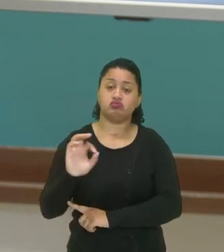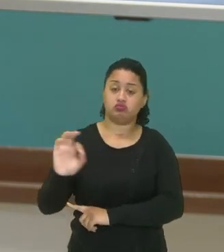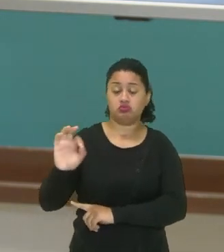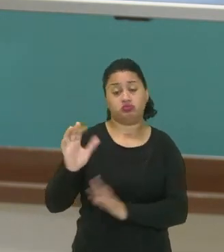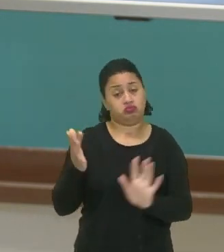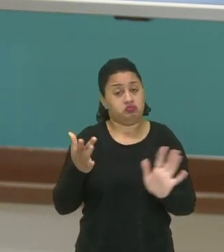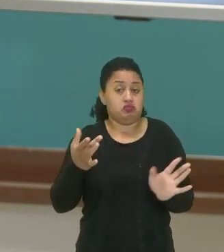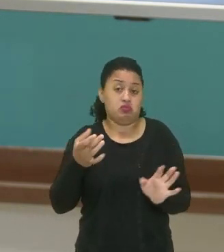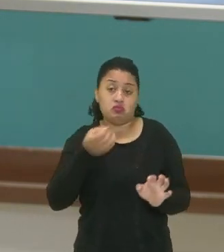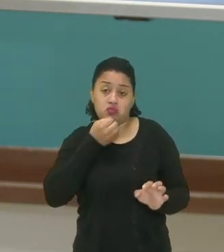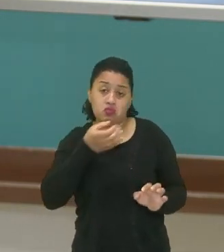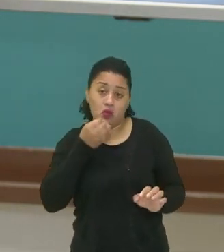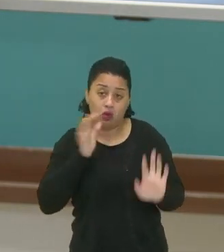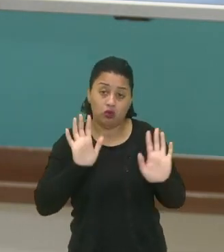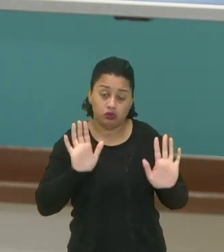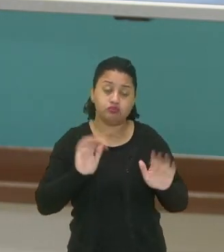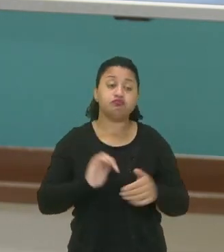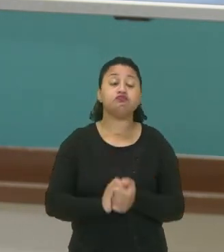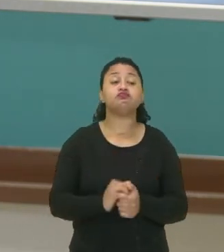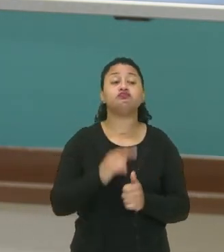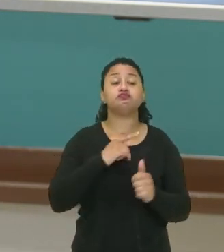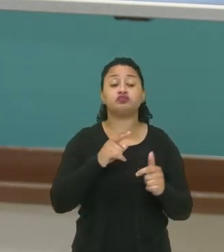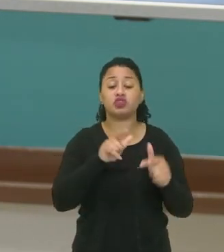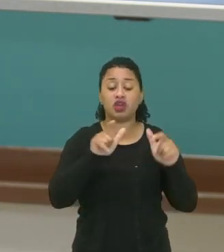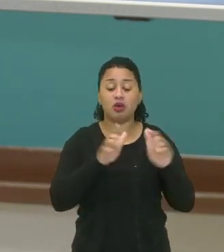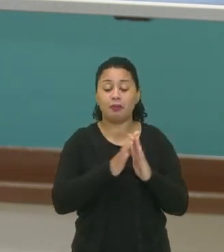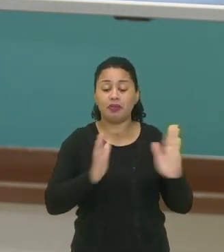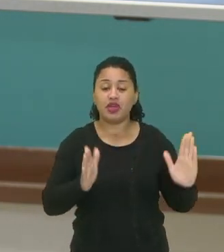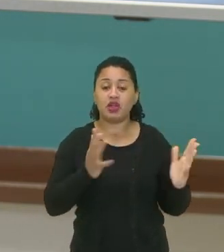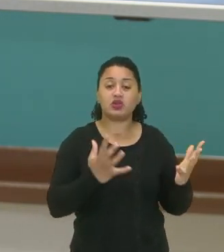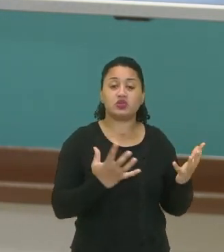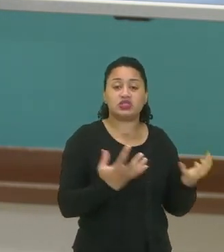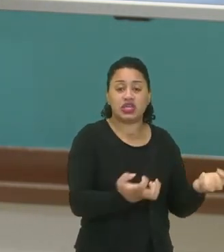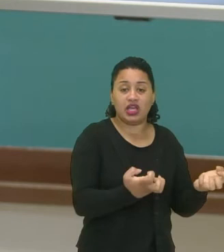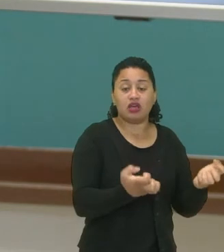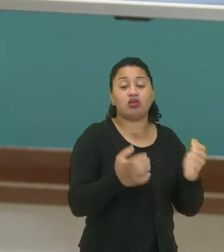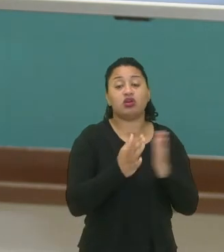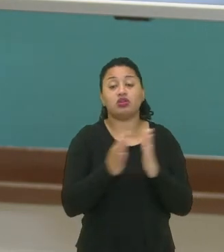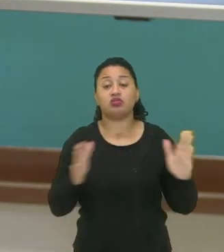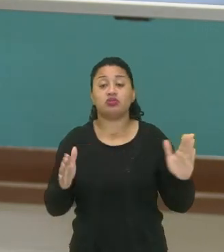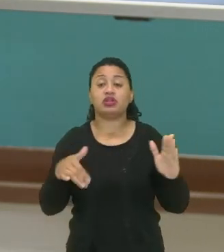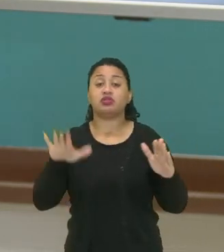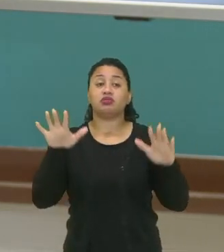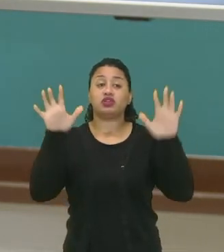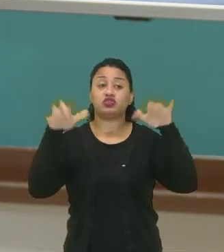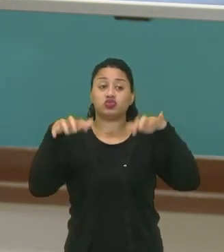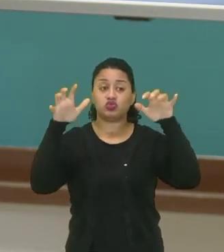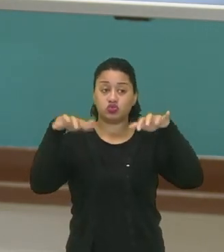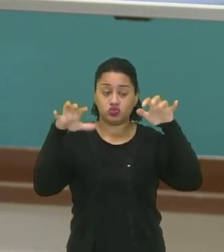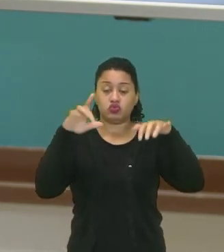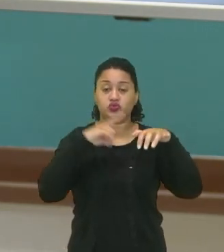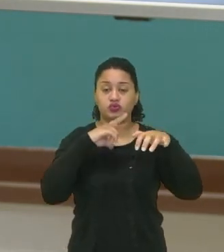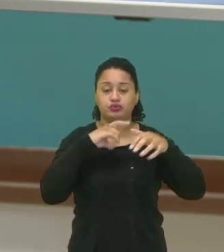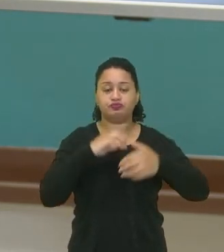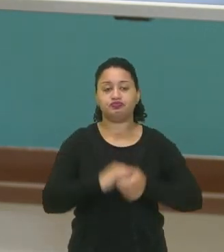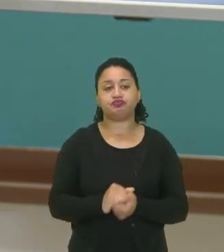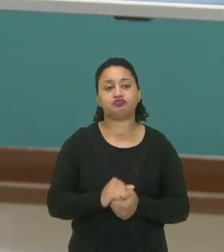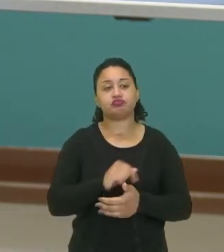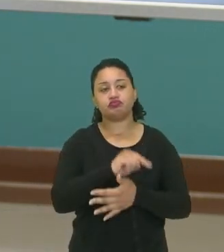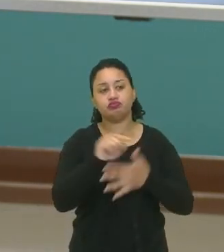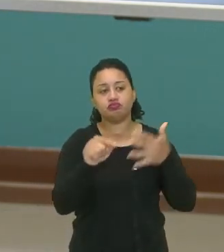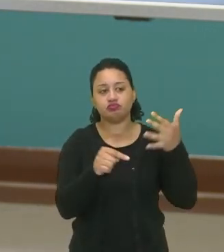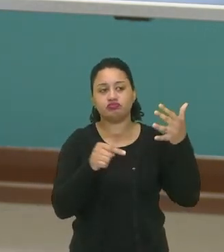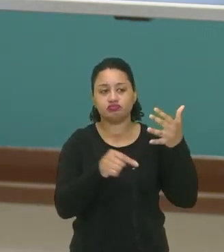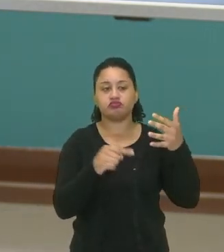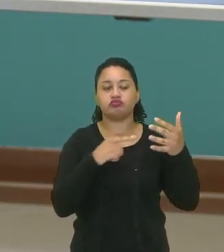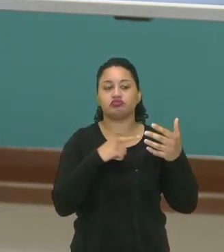aproximadamente. Tem uma estação seca e uma estação mais chuvosa também nesse clima. Muito bem, e chegando